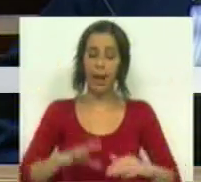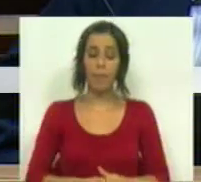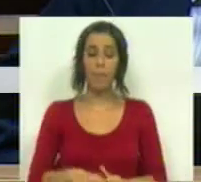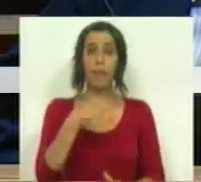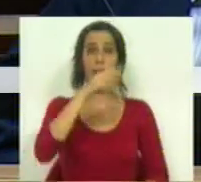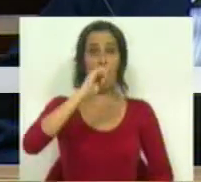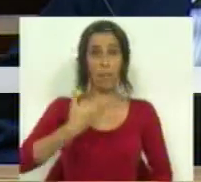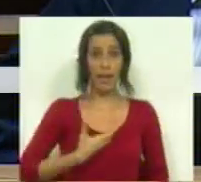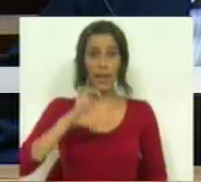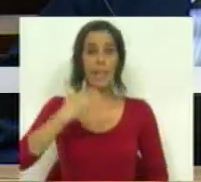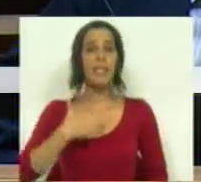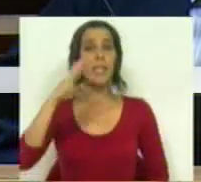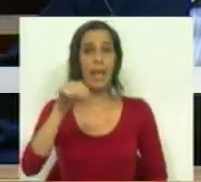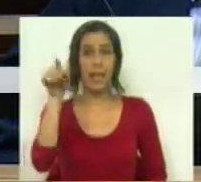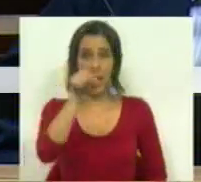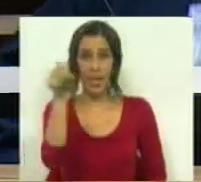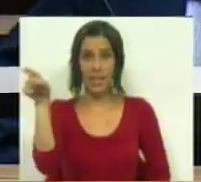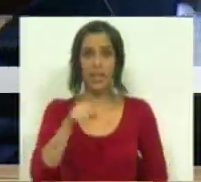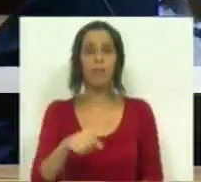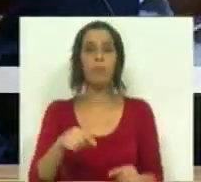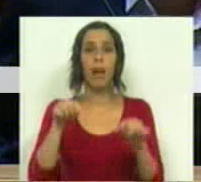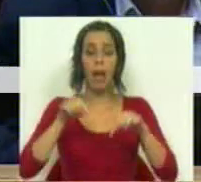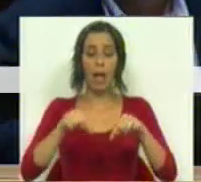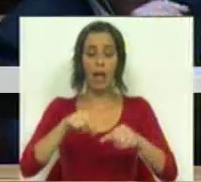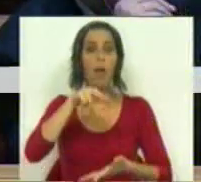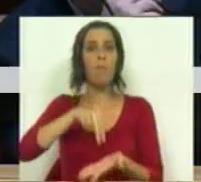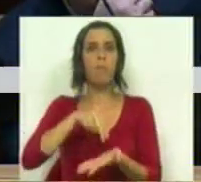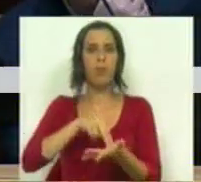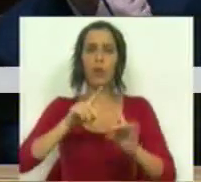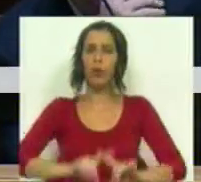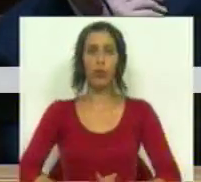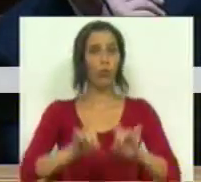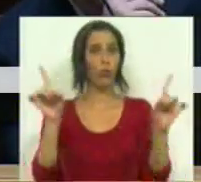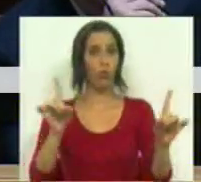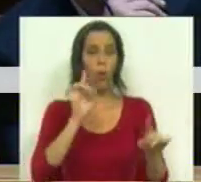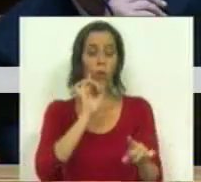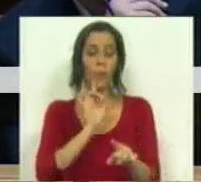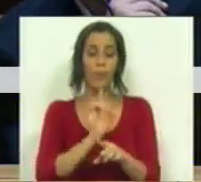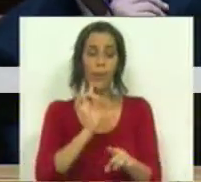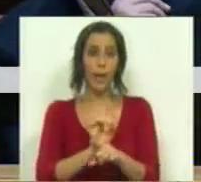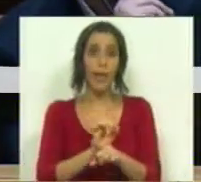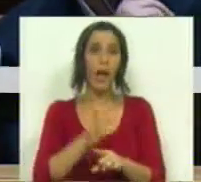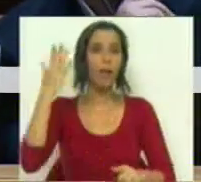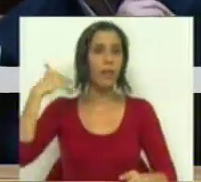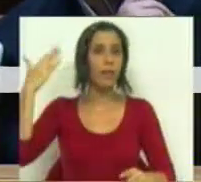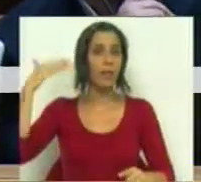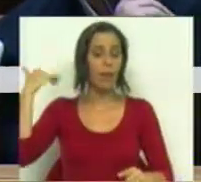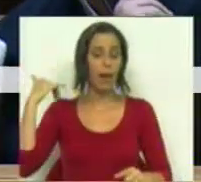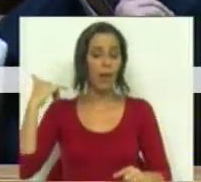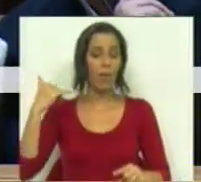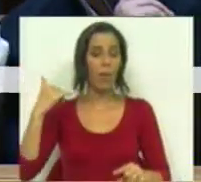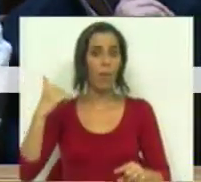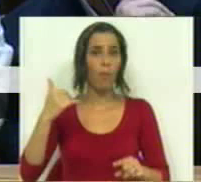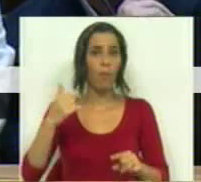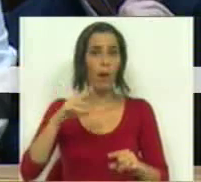quer PSD, quer CDS, têm aqui uma posição diferente do que aquela que tiveram